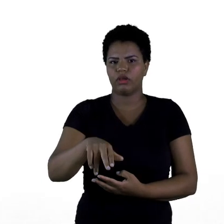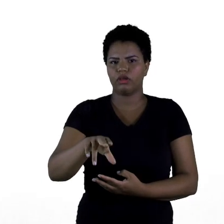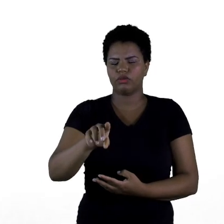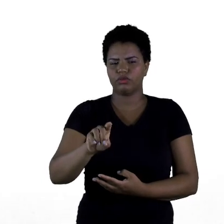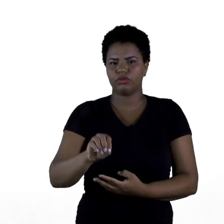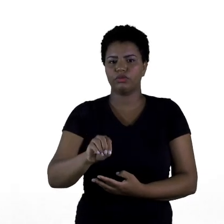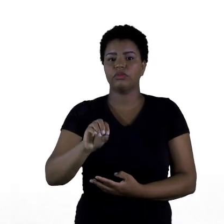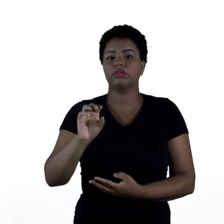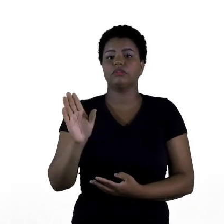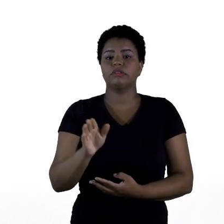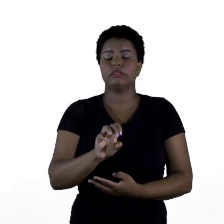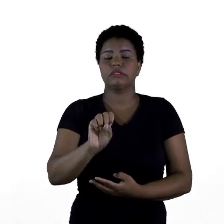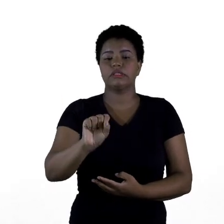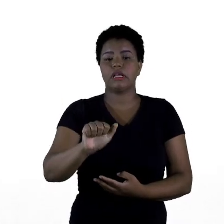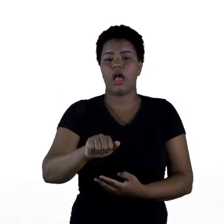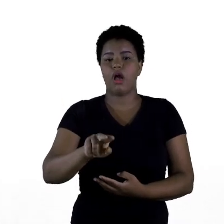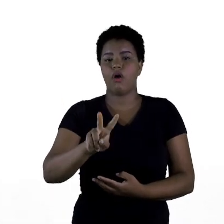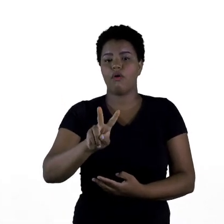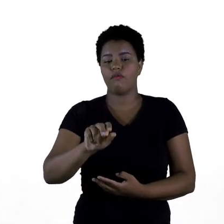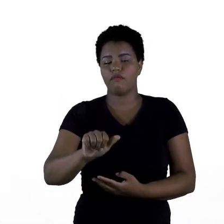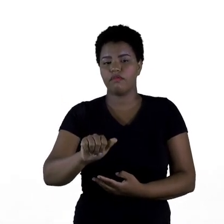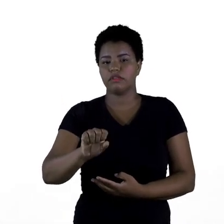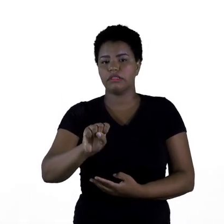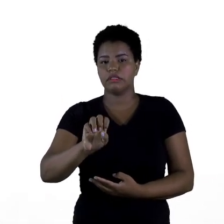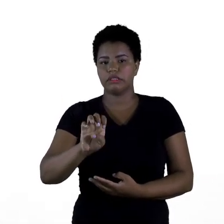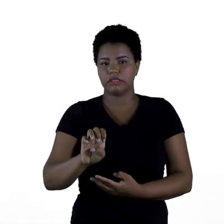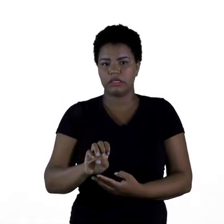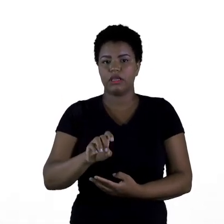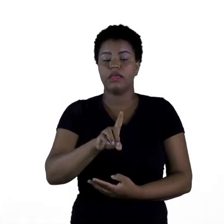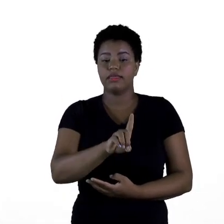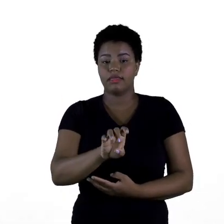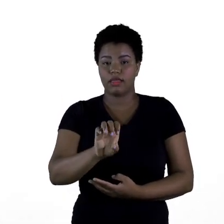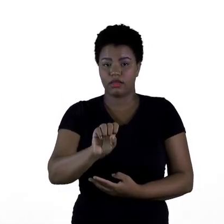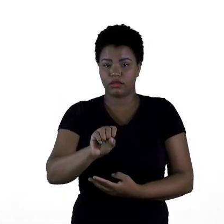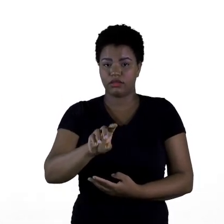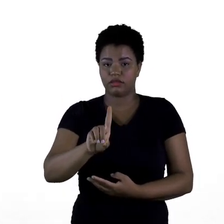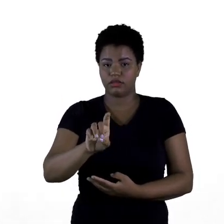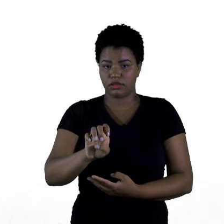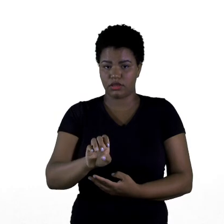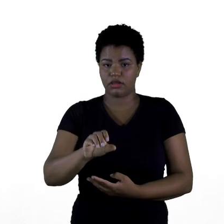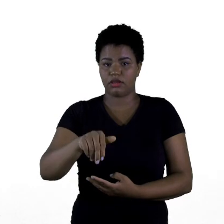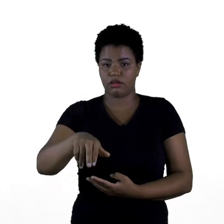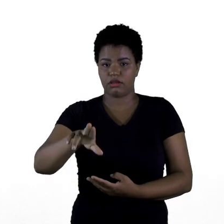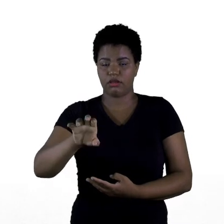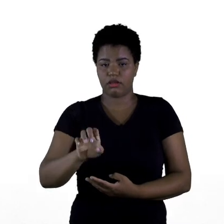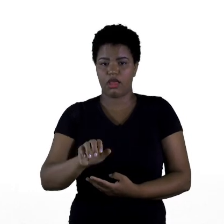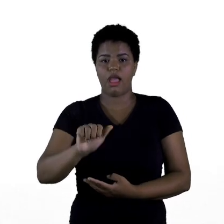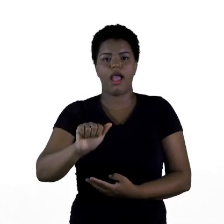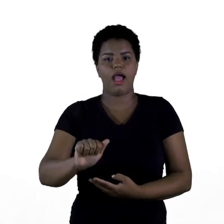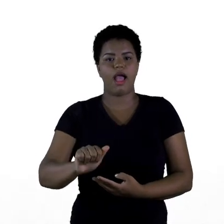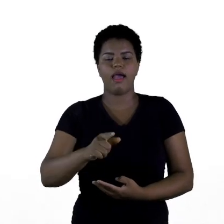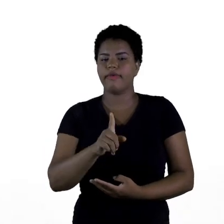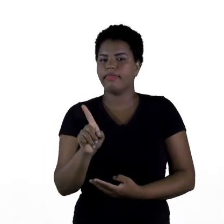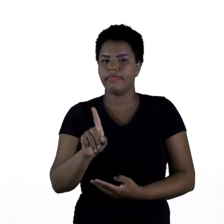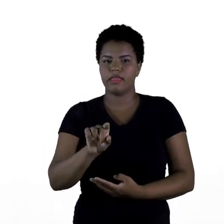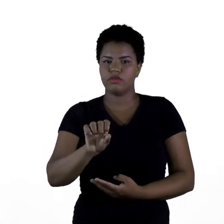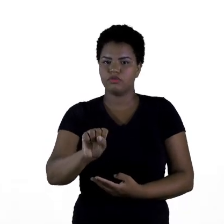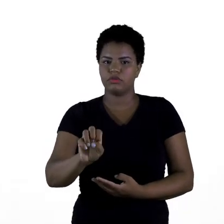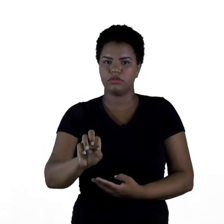salva-se, desde que, a não ser que. São palavrinhas que eu vou utilizar para